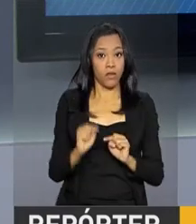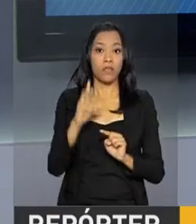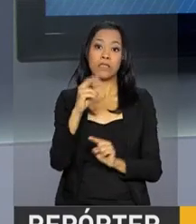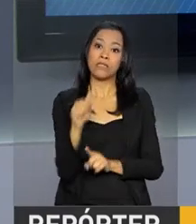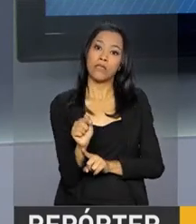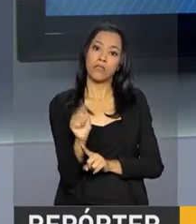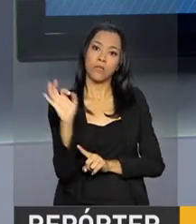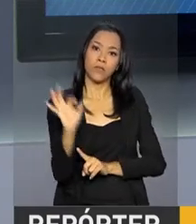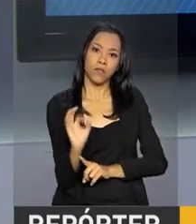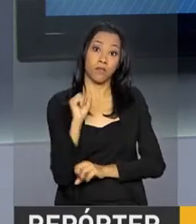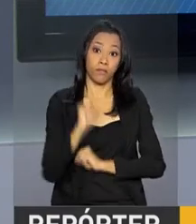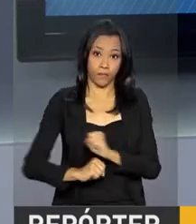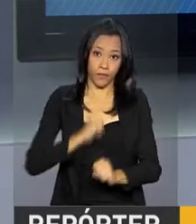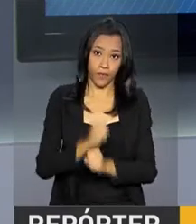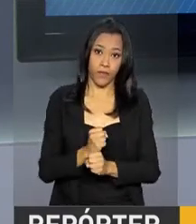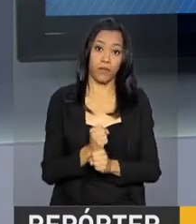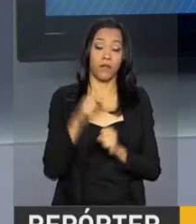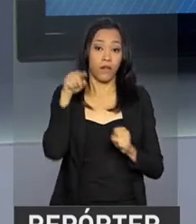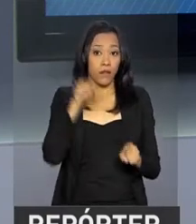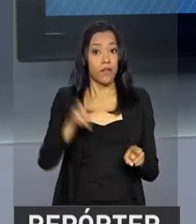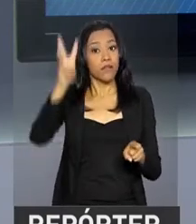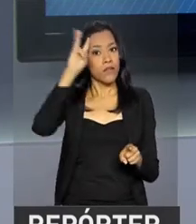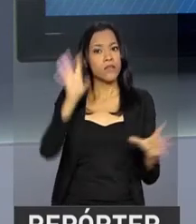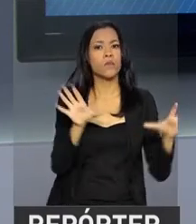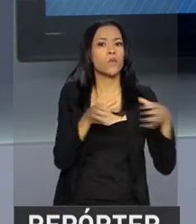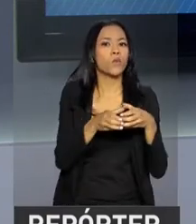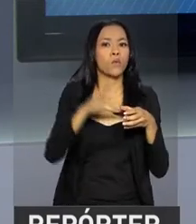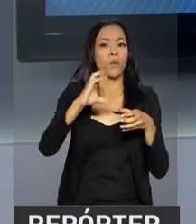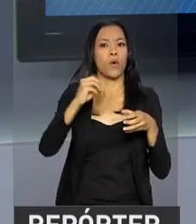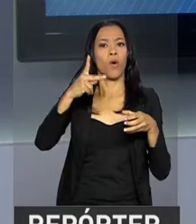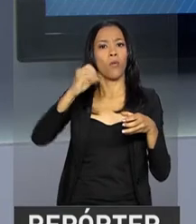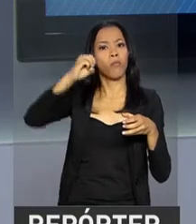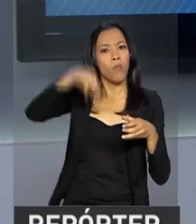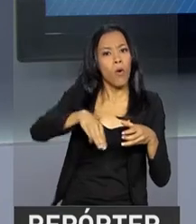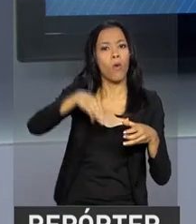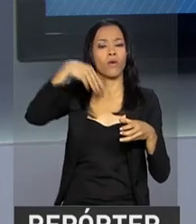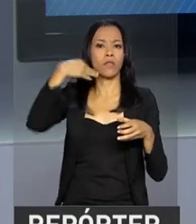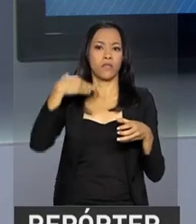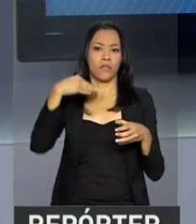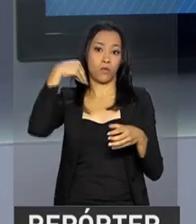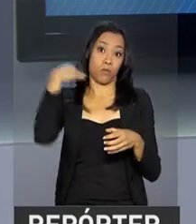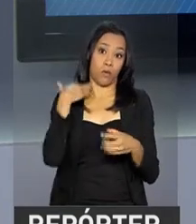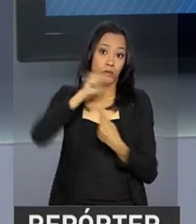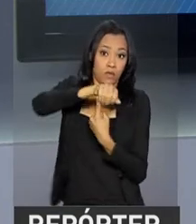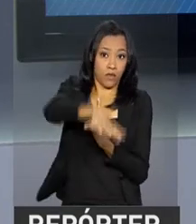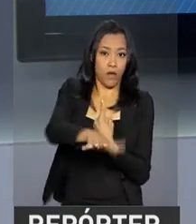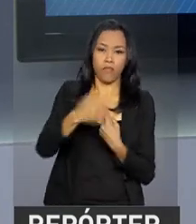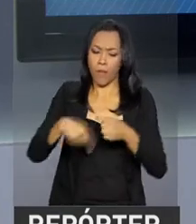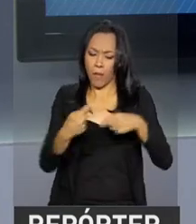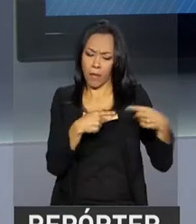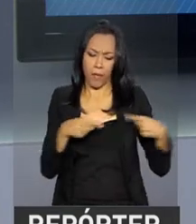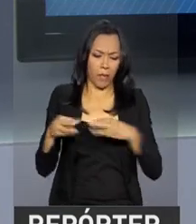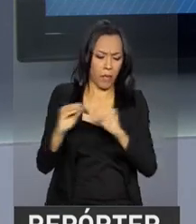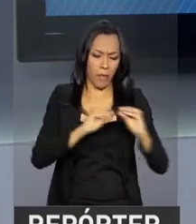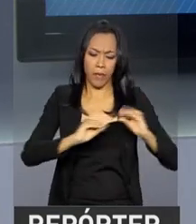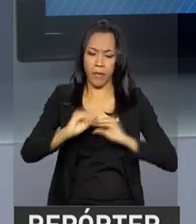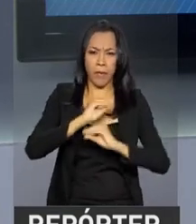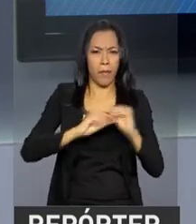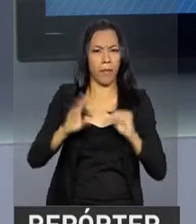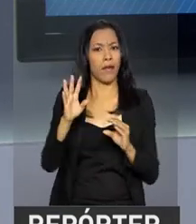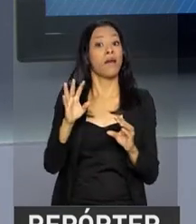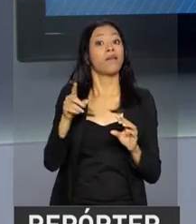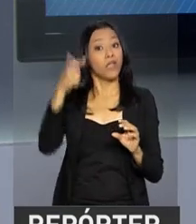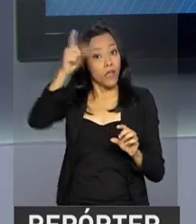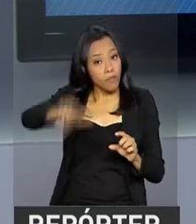7% ao ano. Nesta terça-feira, o Copom, o Comitê de Política Monetária do Banco Central, começou a discutir a tendência da taxa e volta